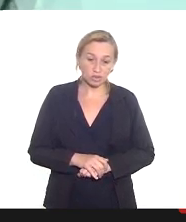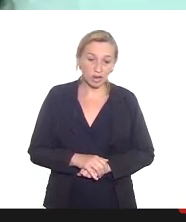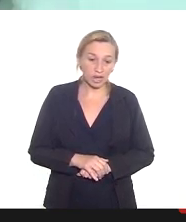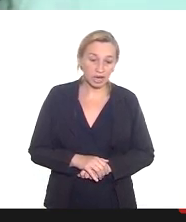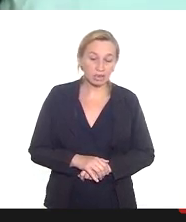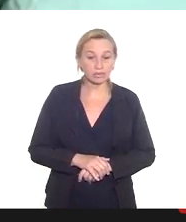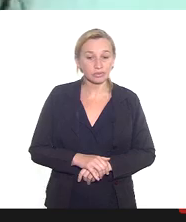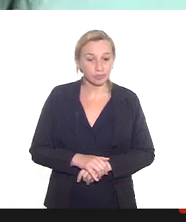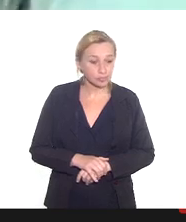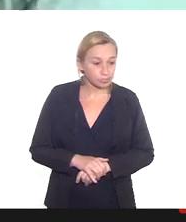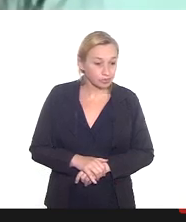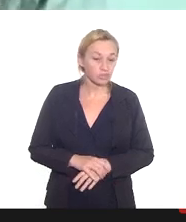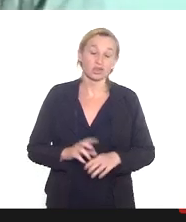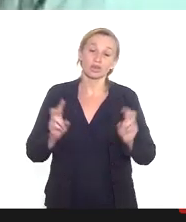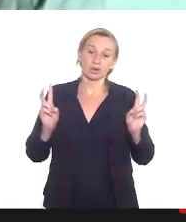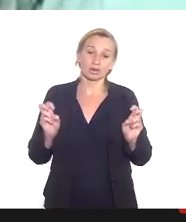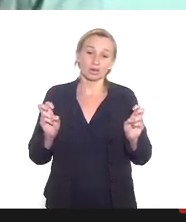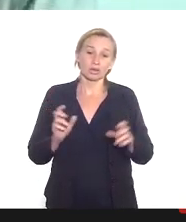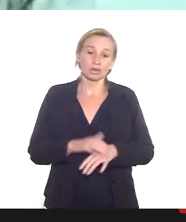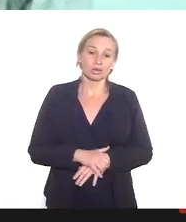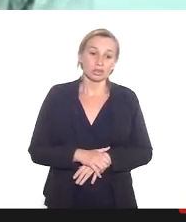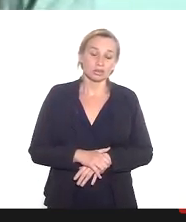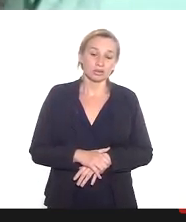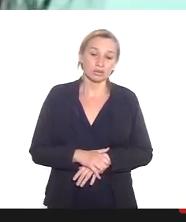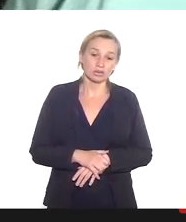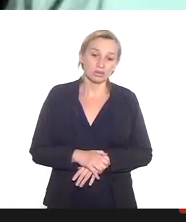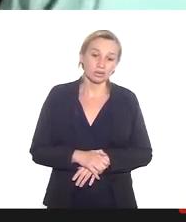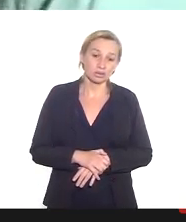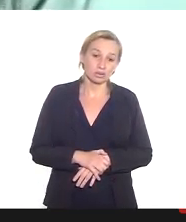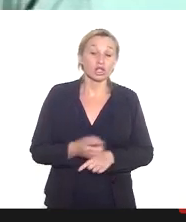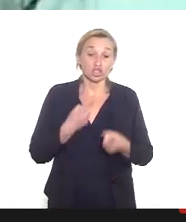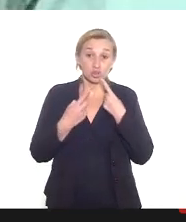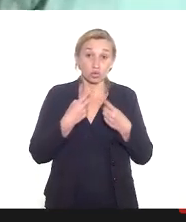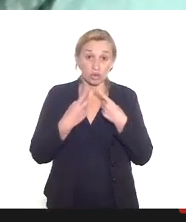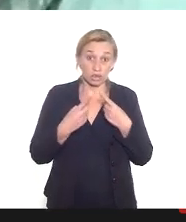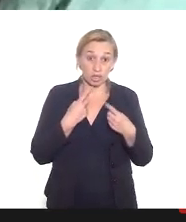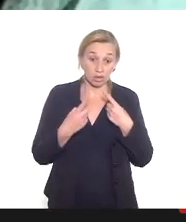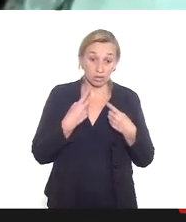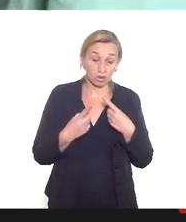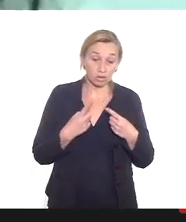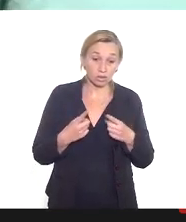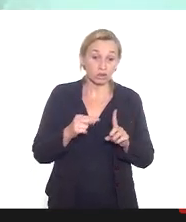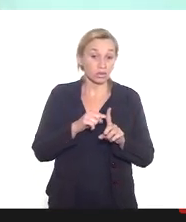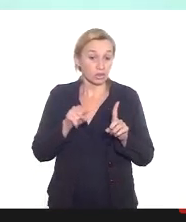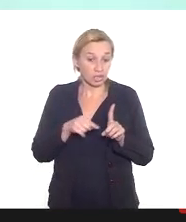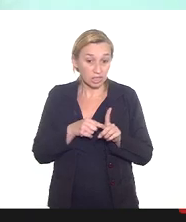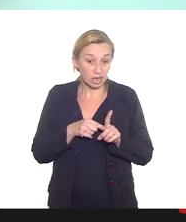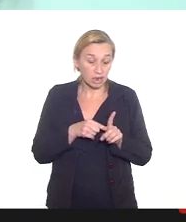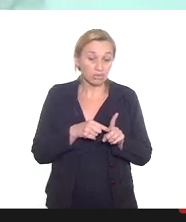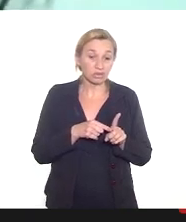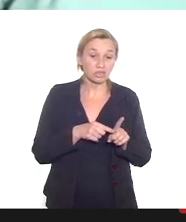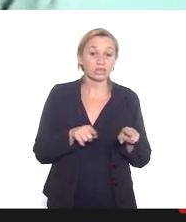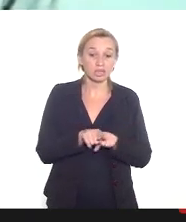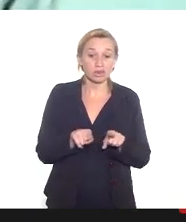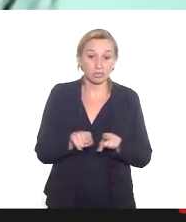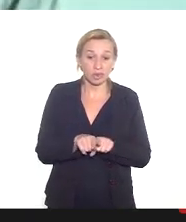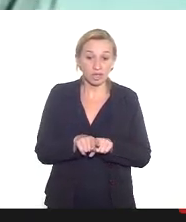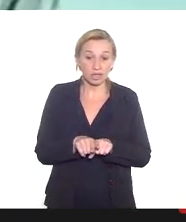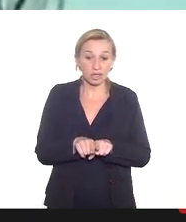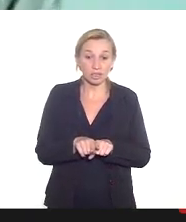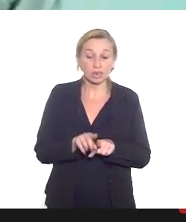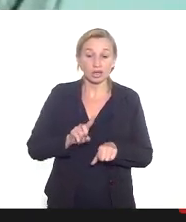era é para essa essa a viabilização e discussão com a gestante gestantes e puérperas e que não não